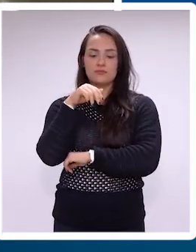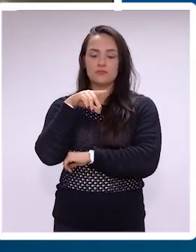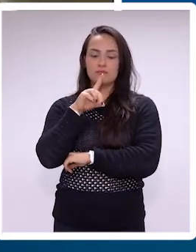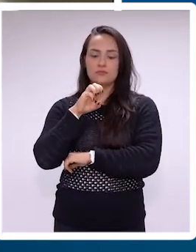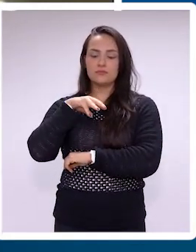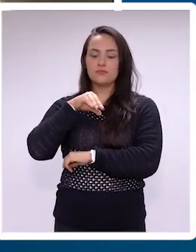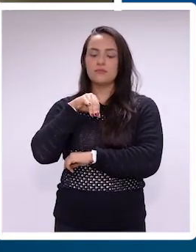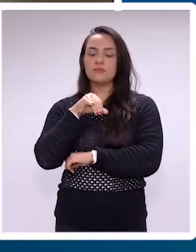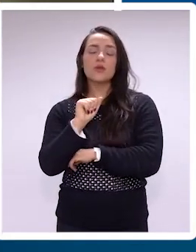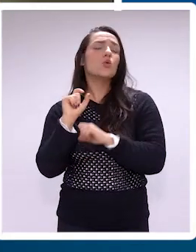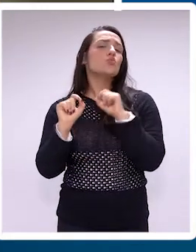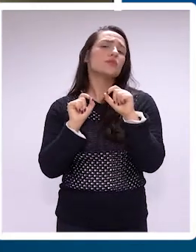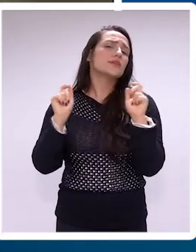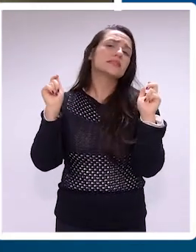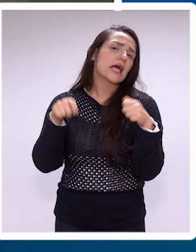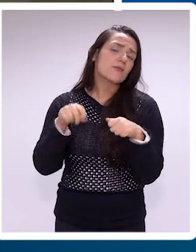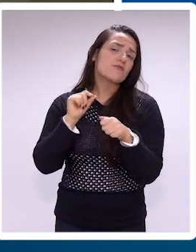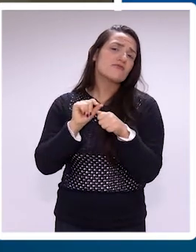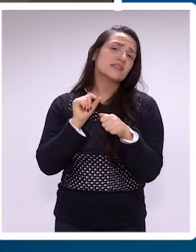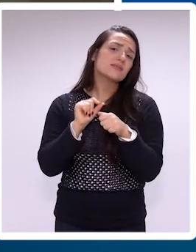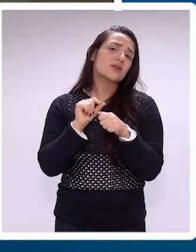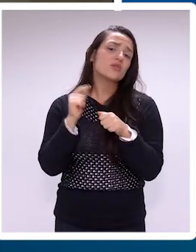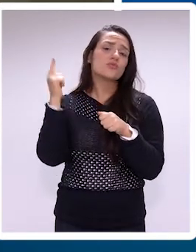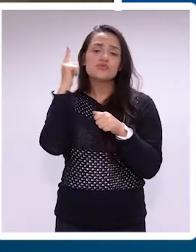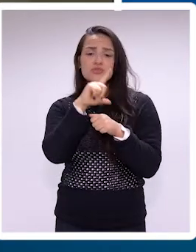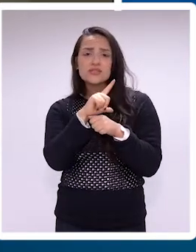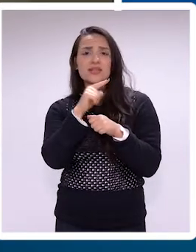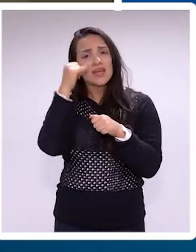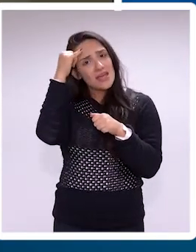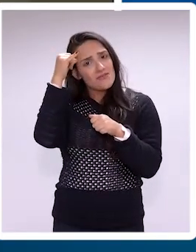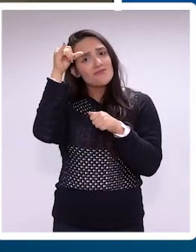um quadro generalizado, como o senhor falou?